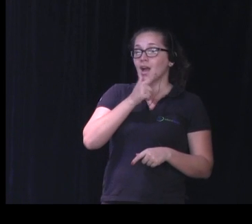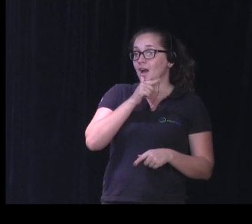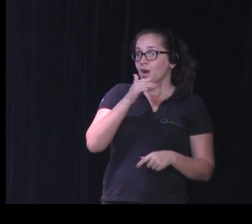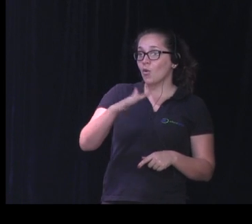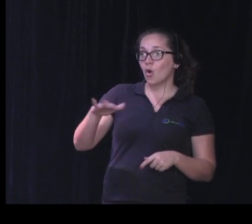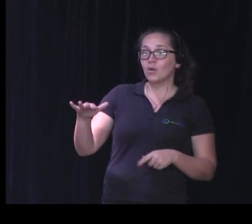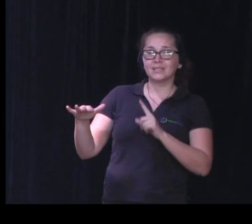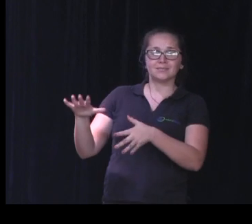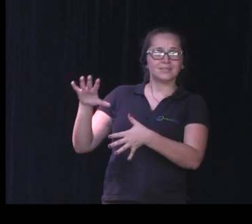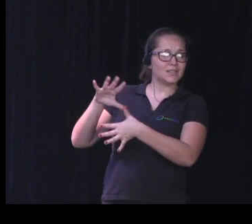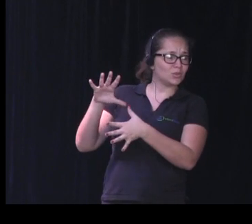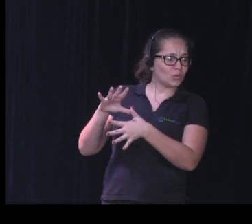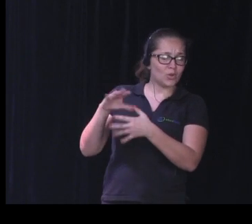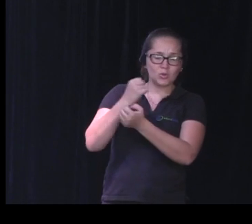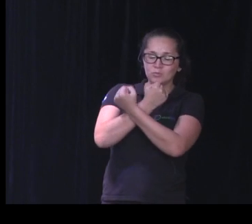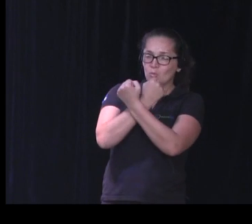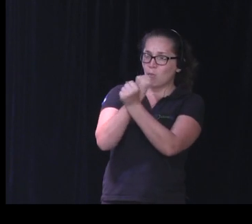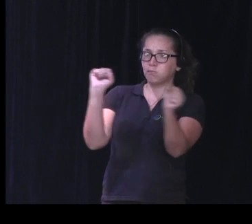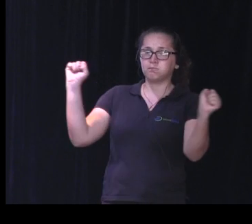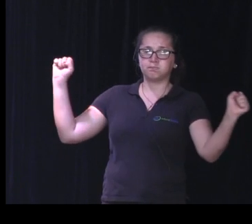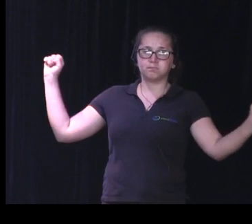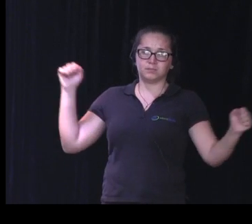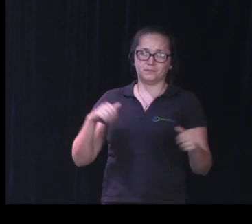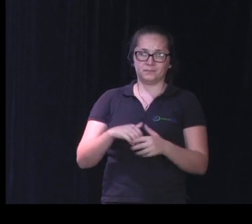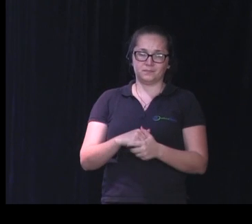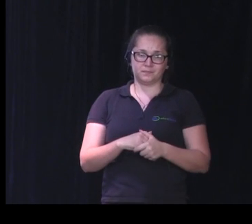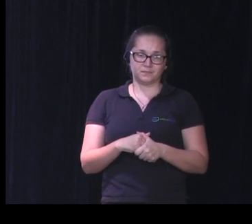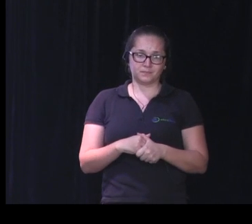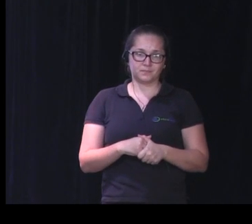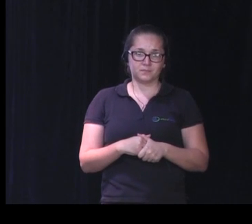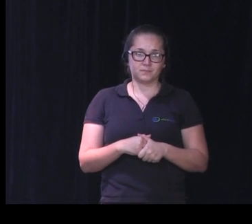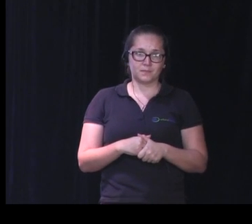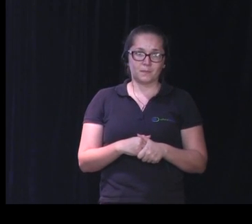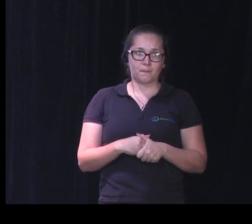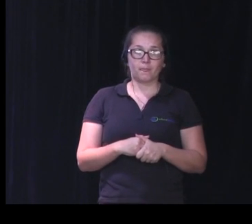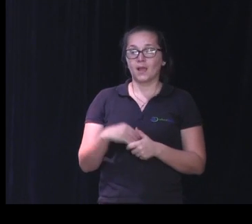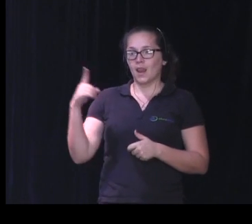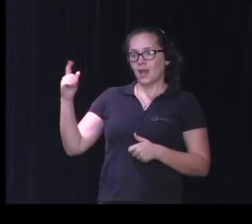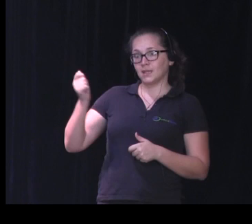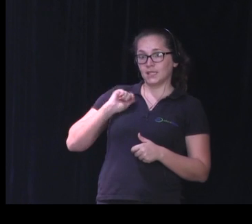Vejam os lagos. Este é um território enorme